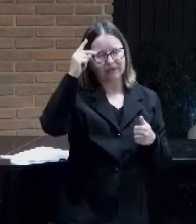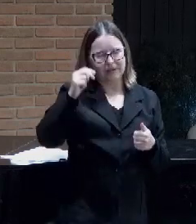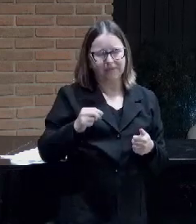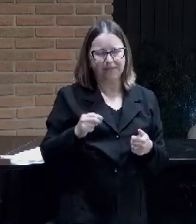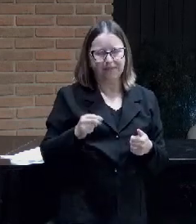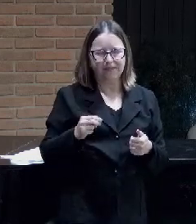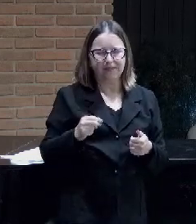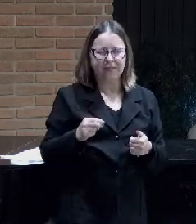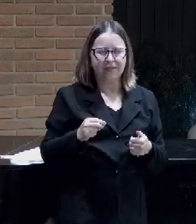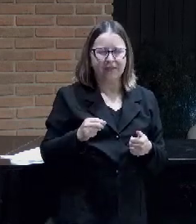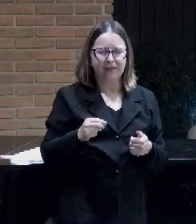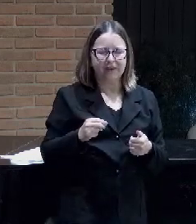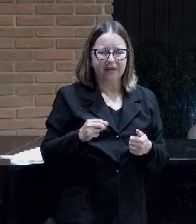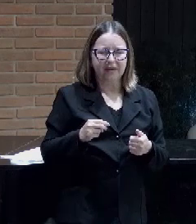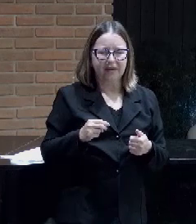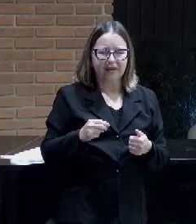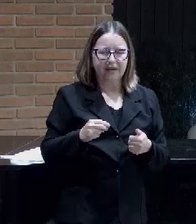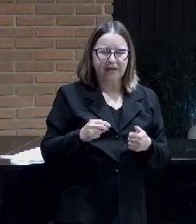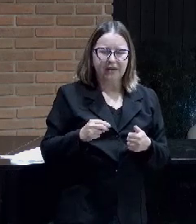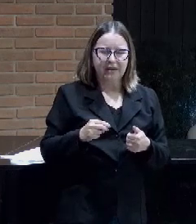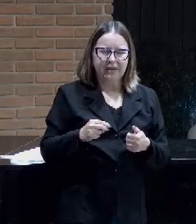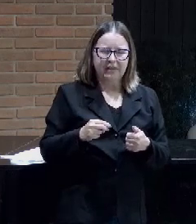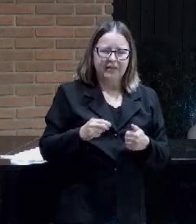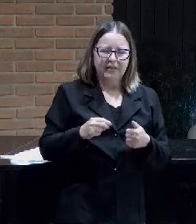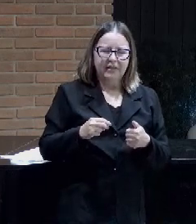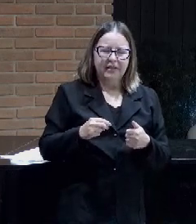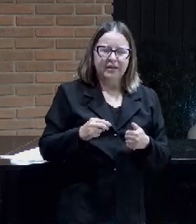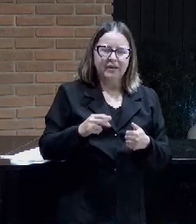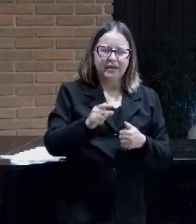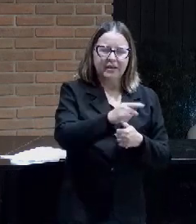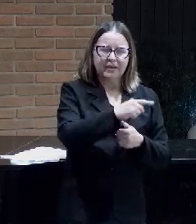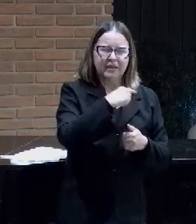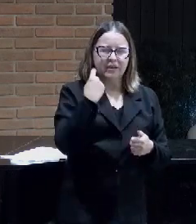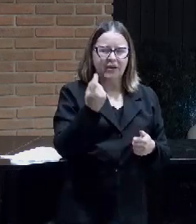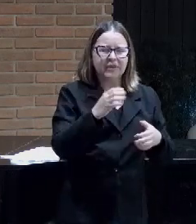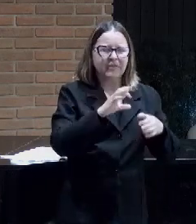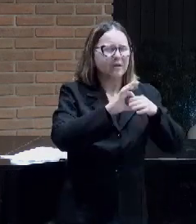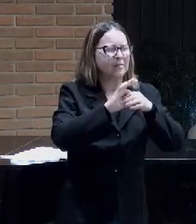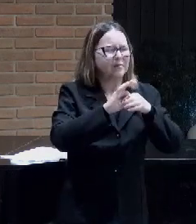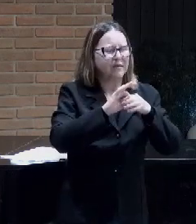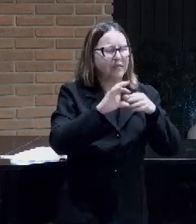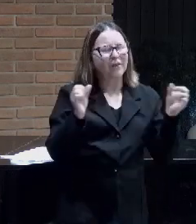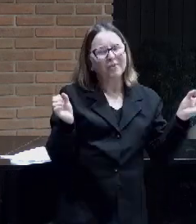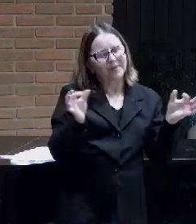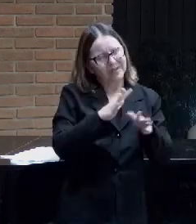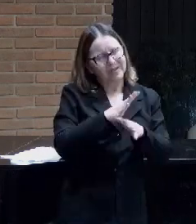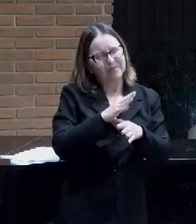incapazes de reconhecê-la por nós mesmos e totalmente dependentes do teu Espírito Santo, Pai, como